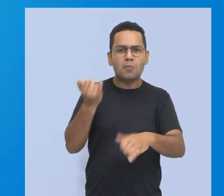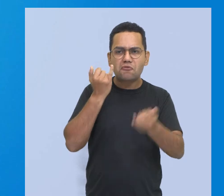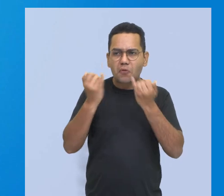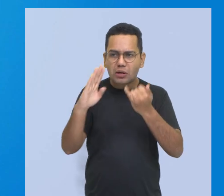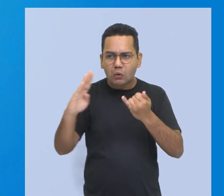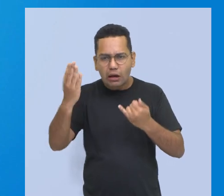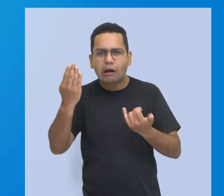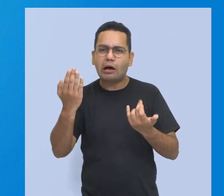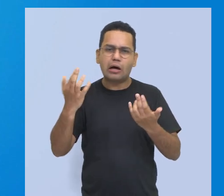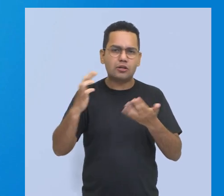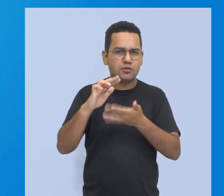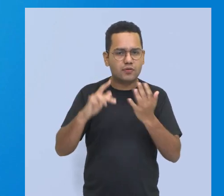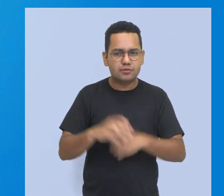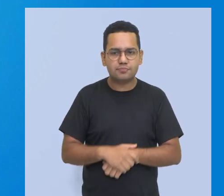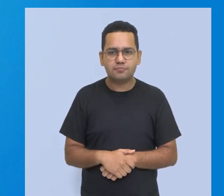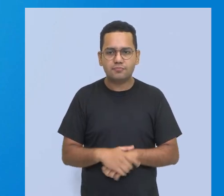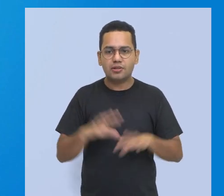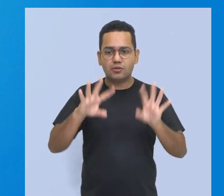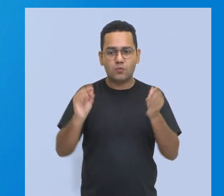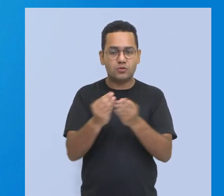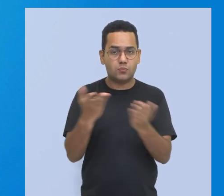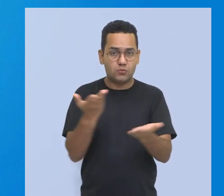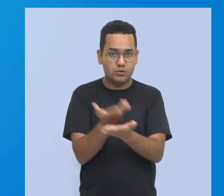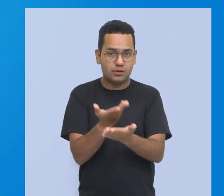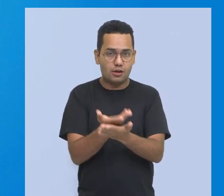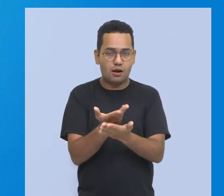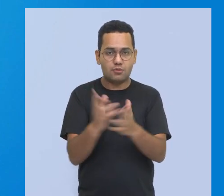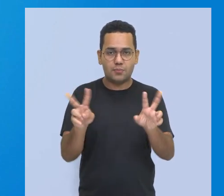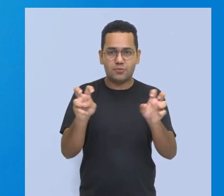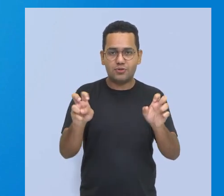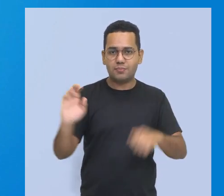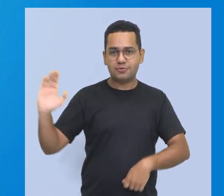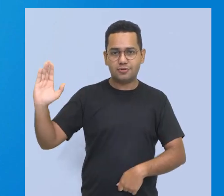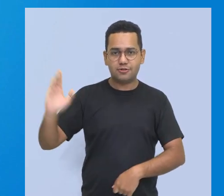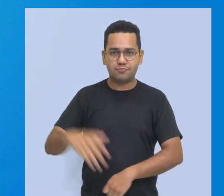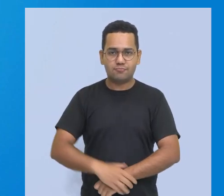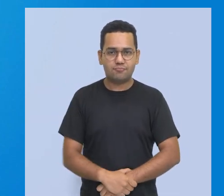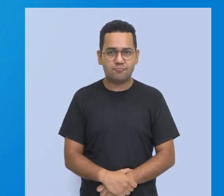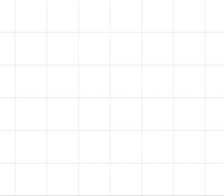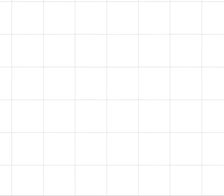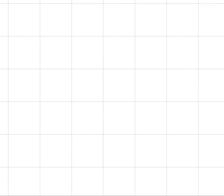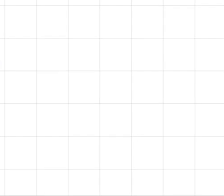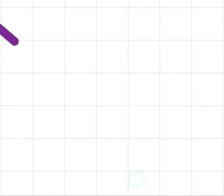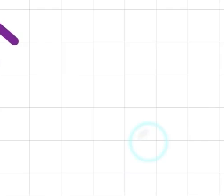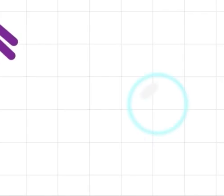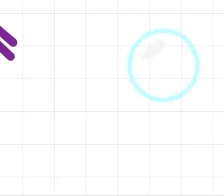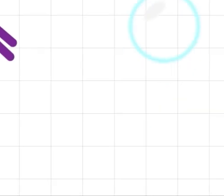news. Então, queridos, esta foi a nossa aula sobre globalização e até a próxima!